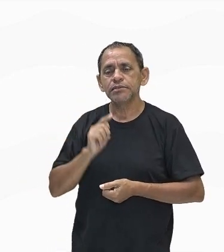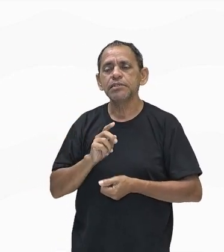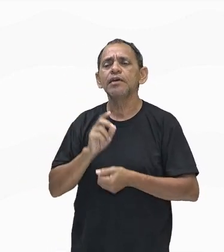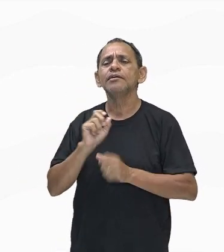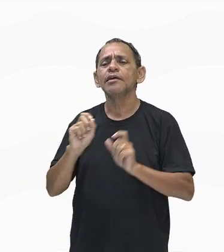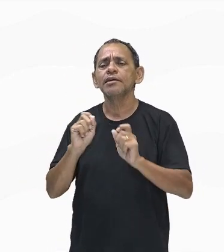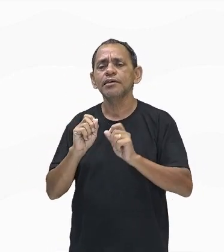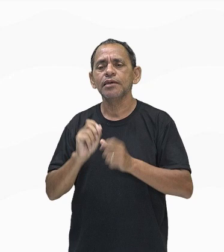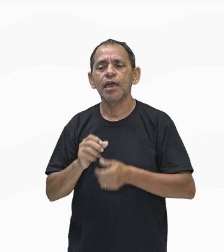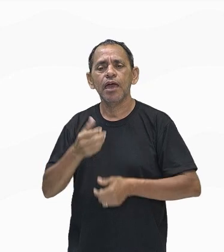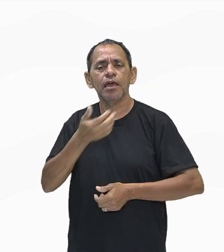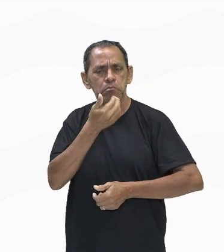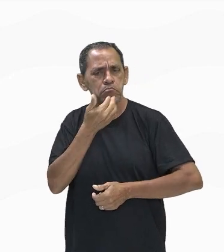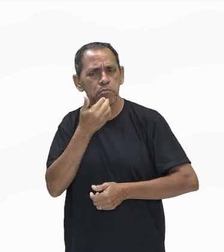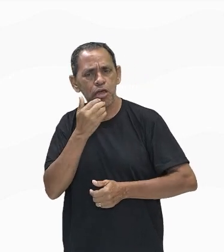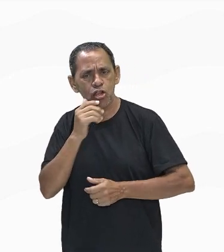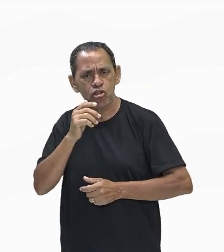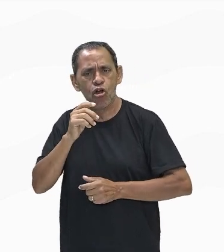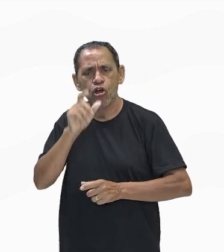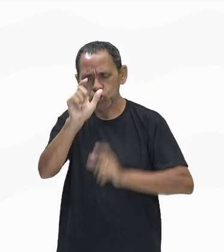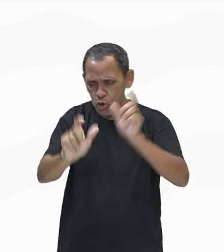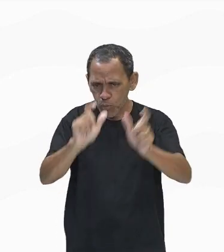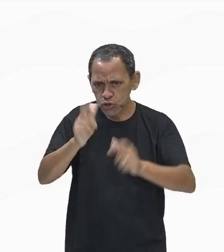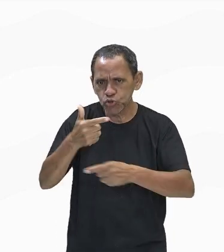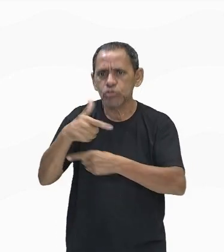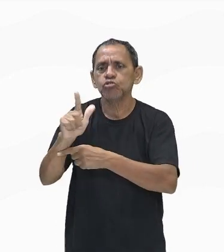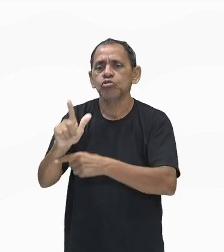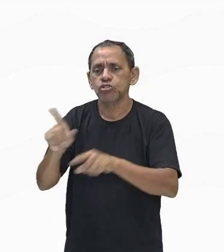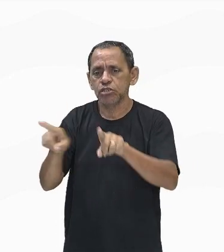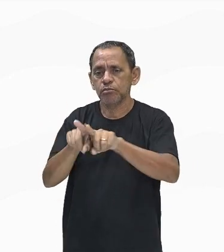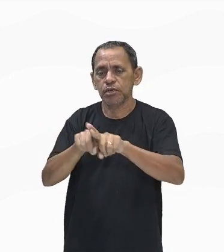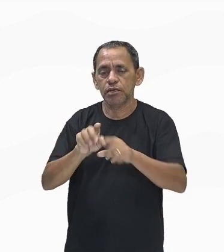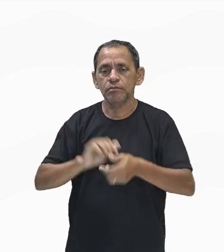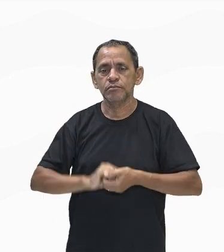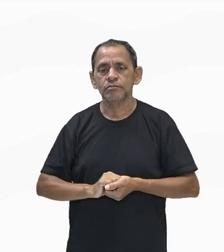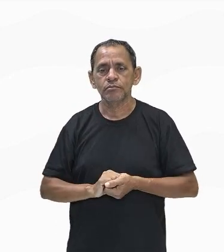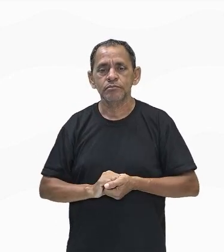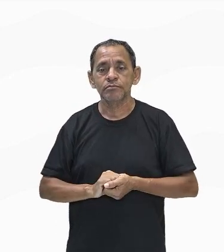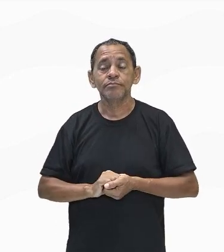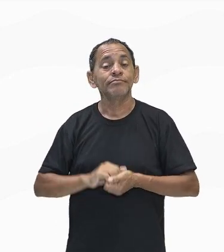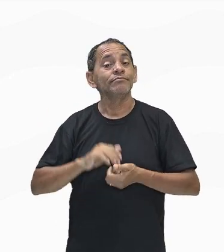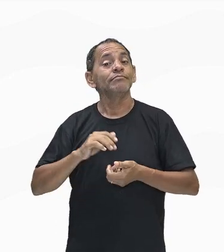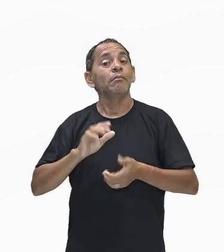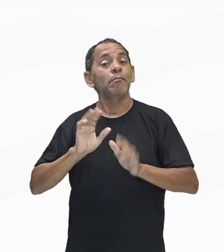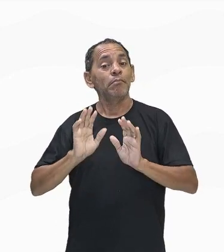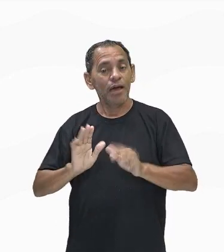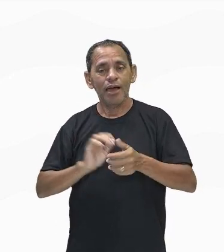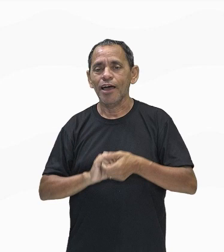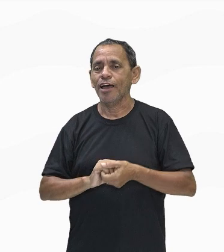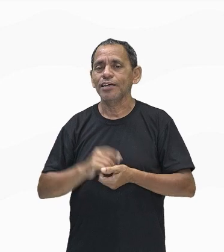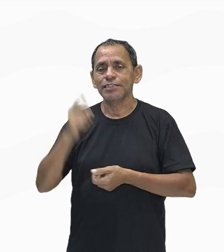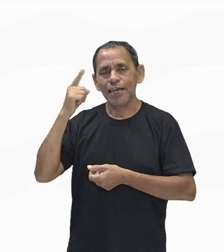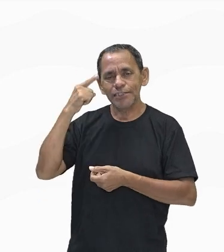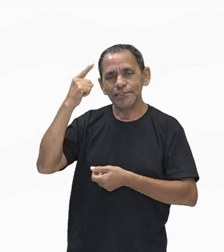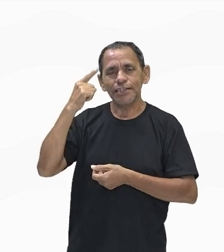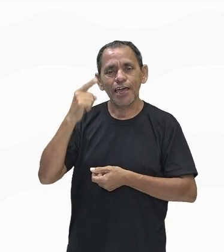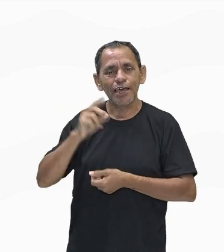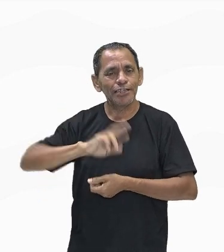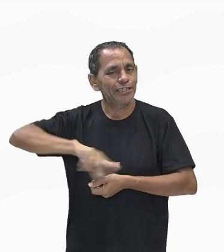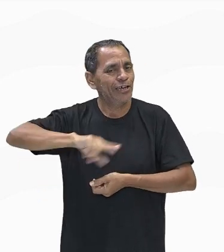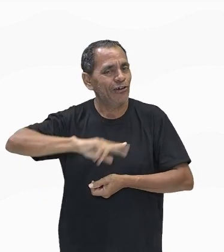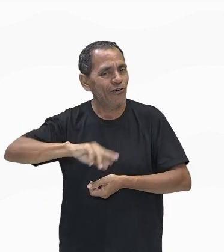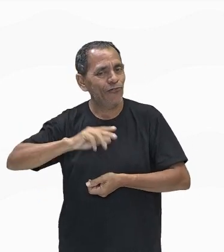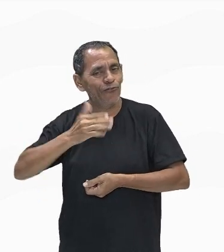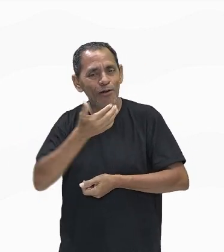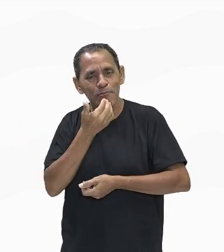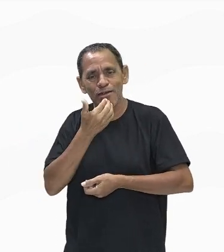outros. E para finalizar, a ideia não é ser melhor que os outros. É ser sempre uma melhor